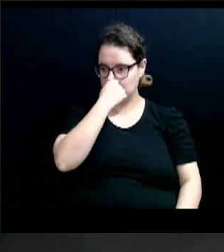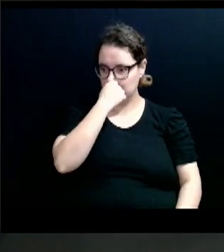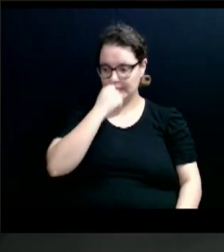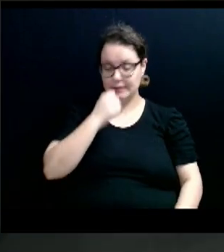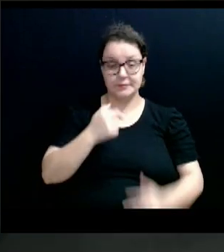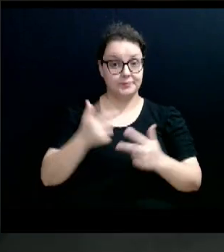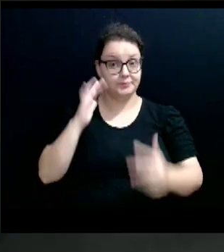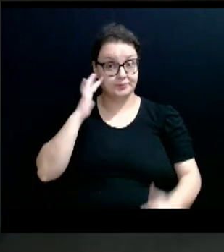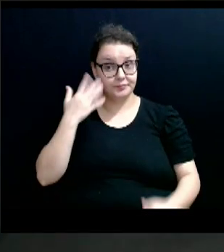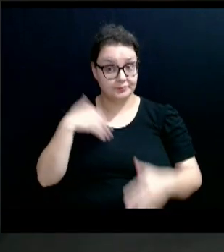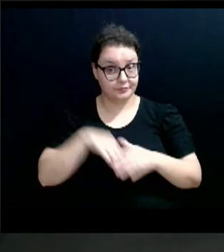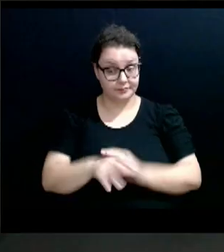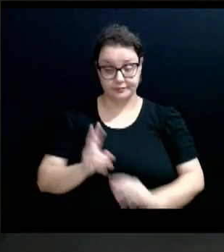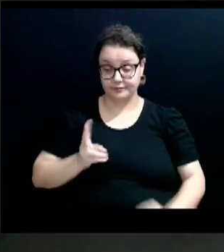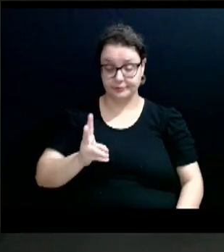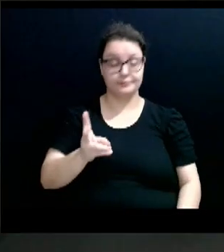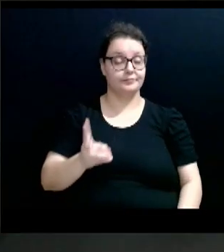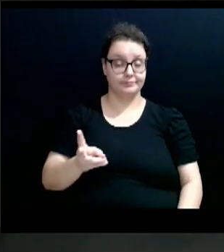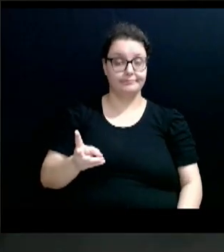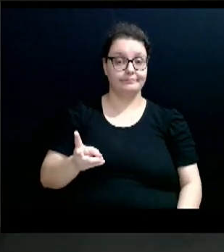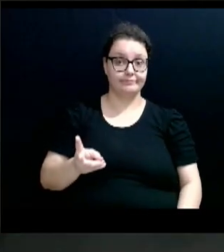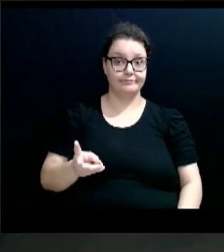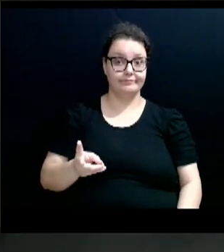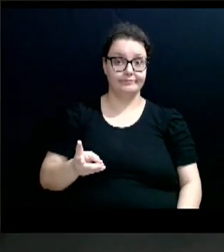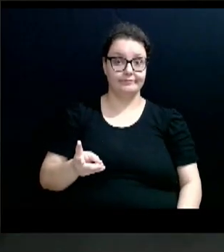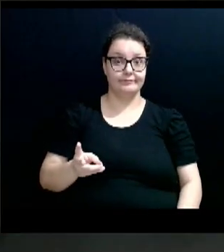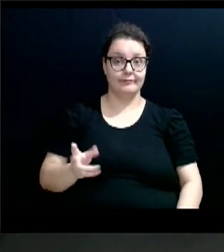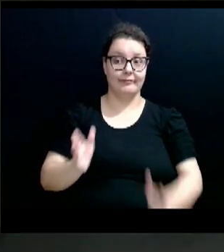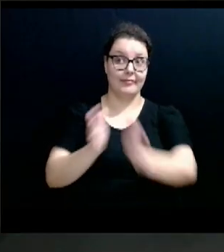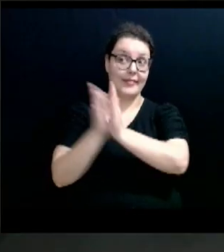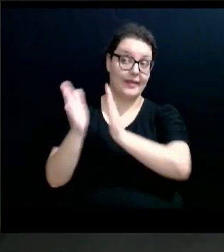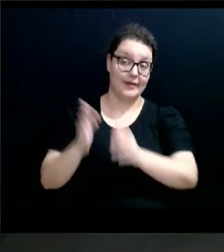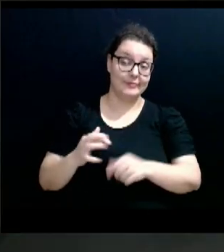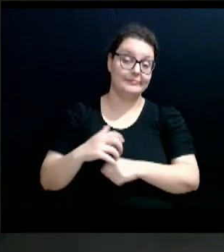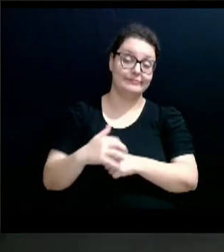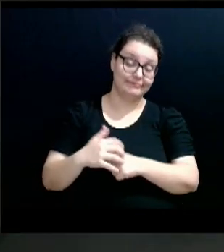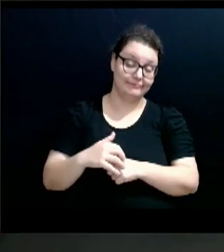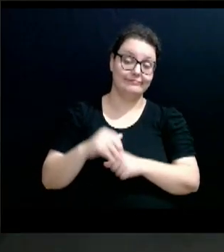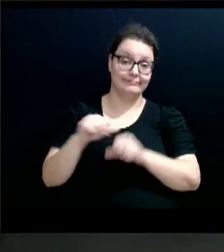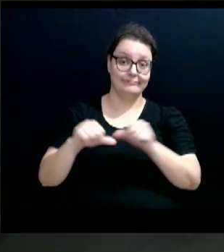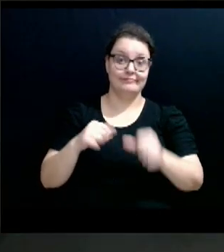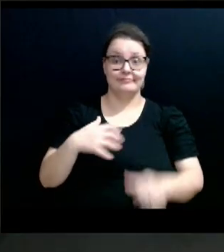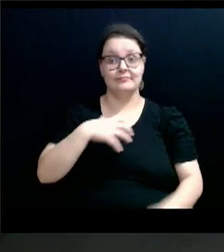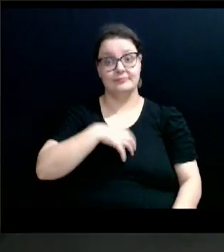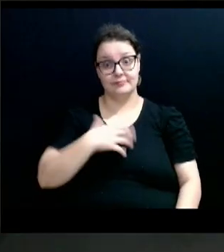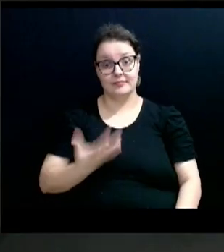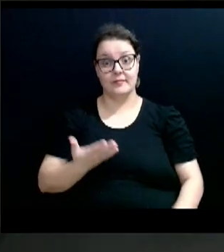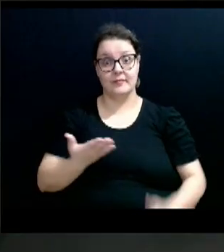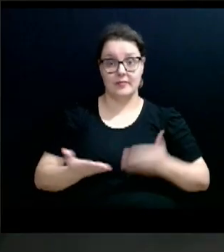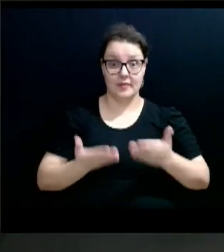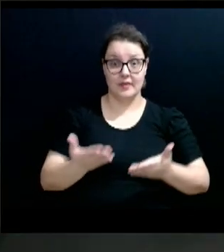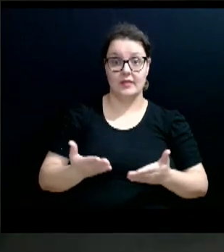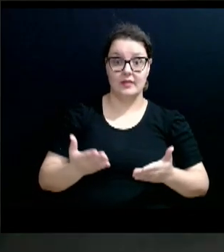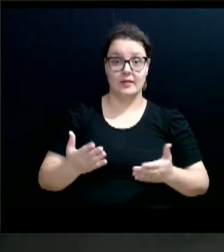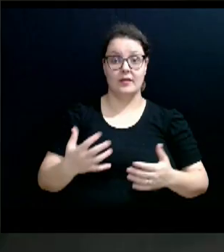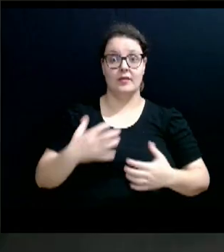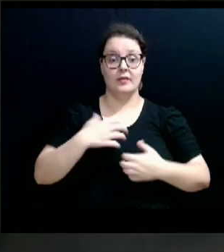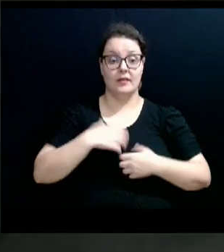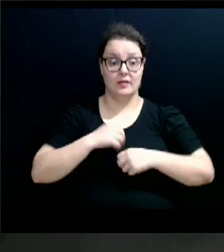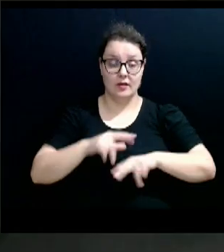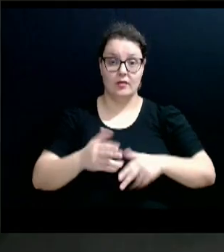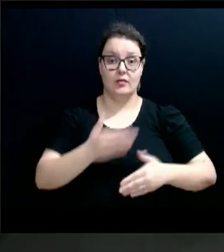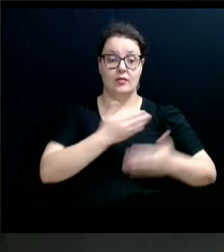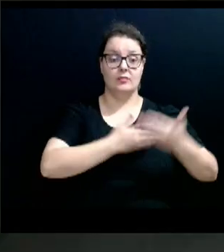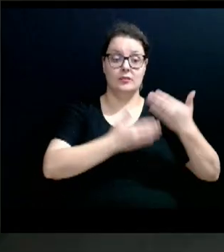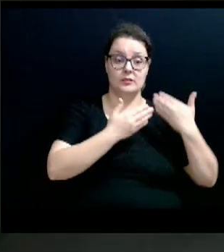guardar para sempre, né, uma biblioteca digital que acaba mudando a forma com que a gente lida com afeto, com o passado, e nada